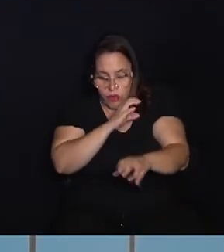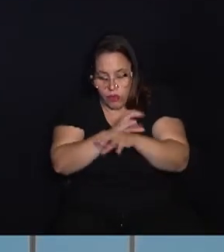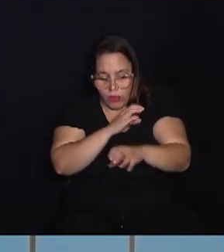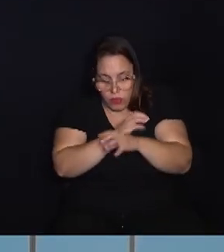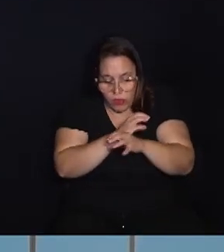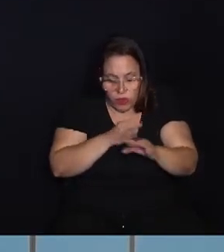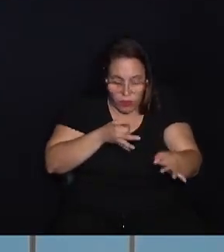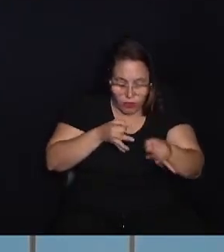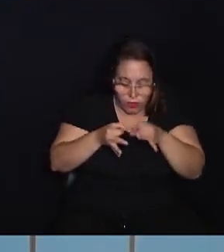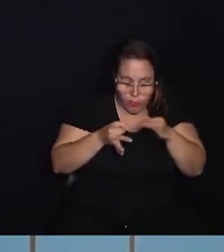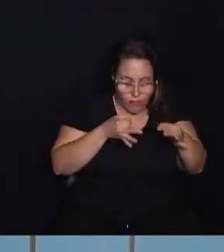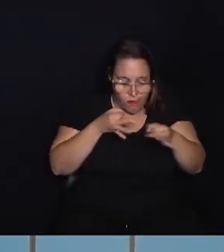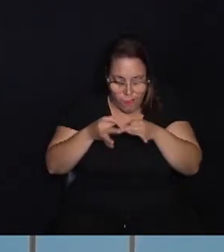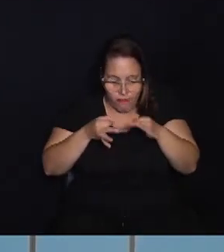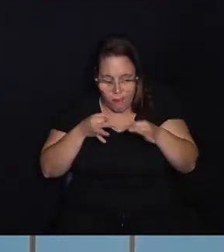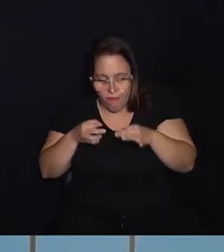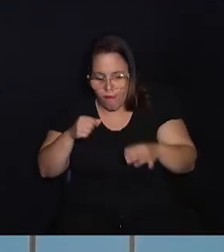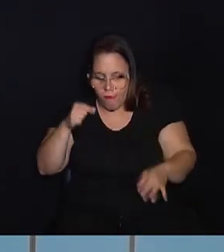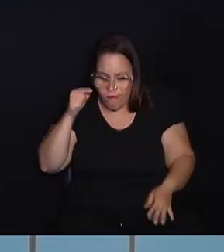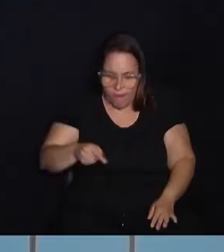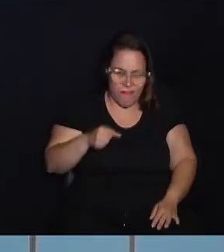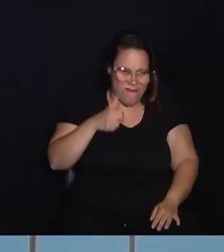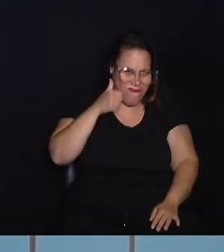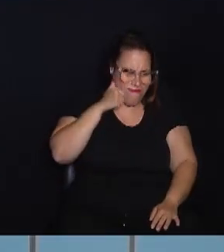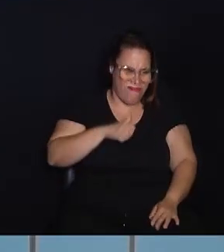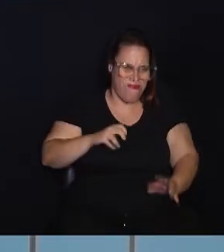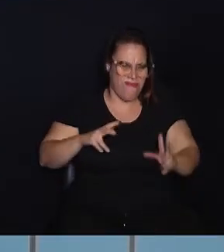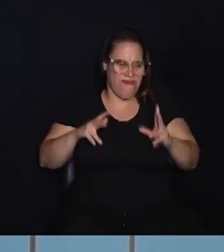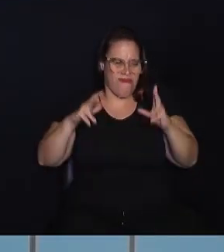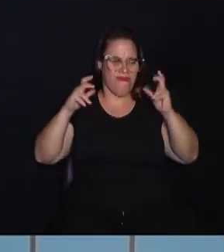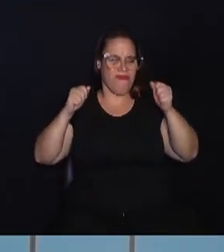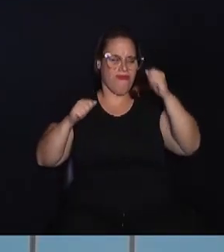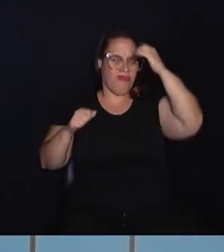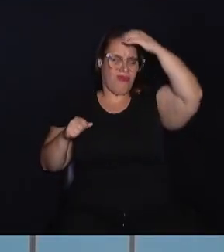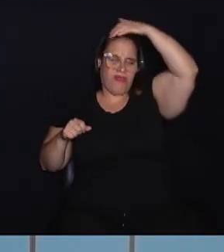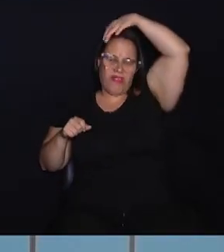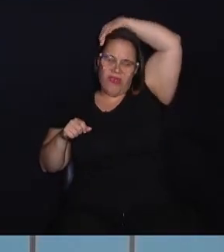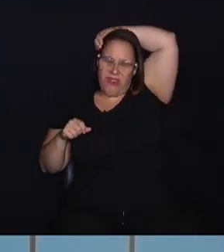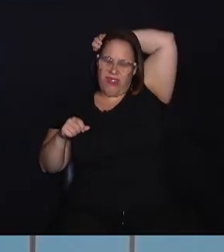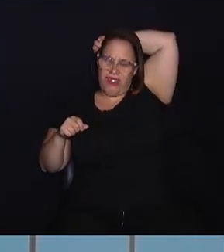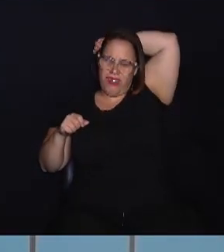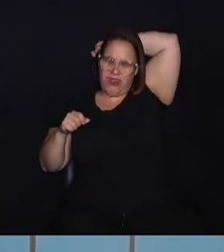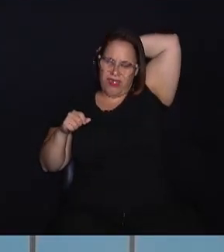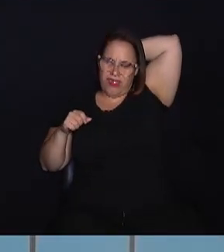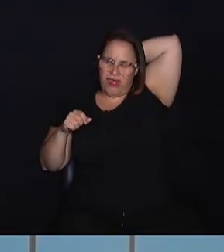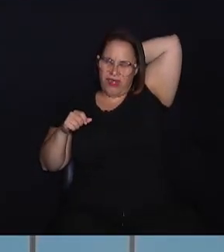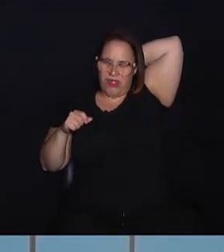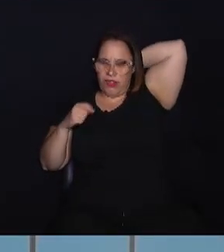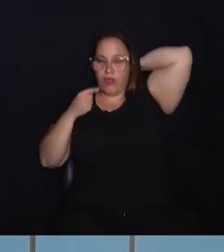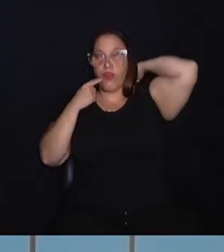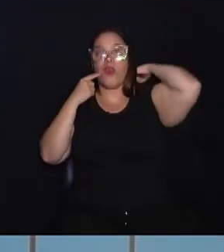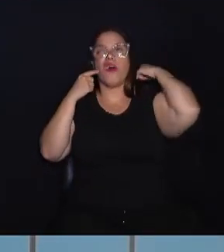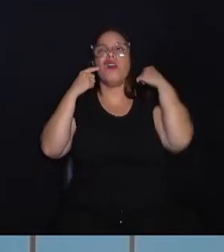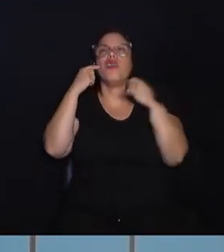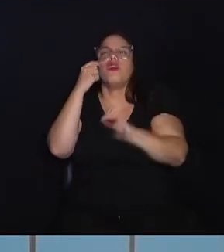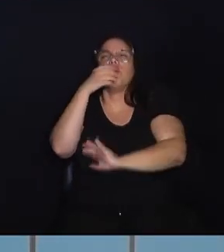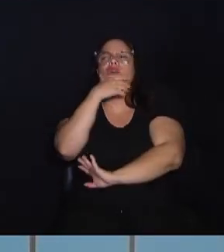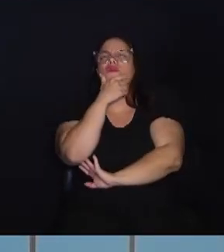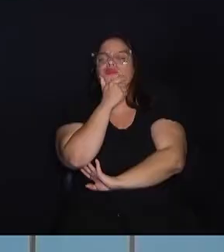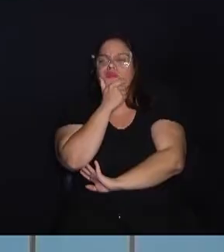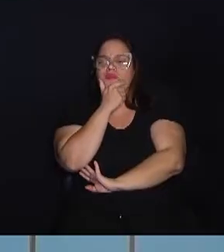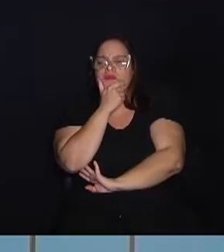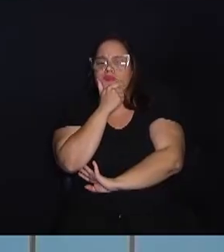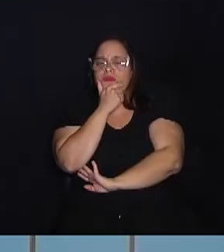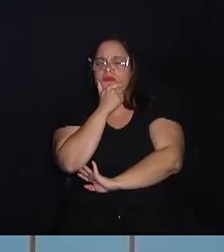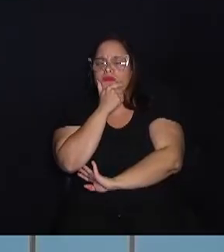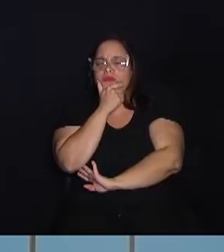organizada, ela é responsável por tudo. Às vezes a gente vê os veículos de comunicação, eles têm